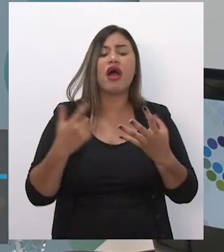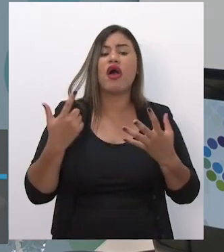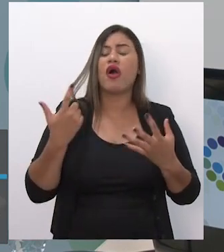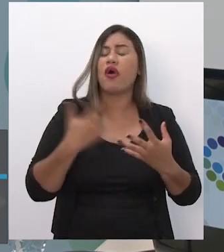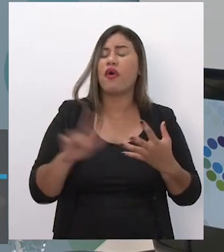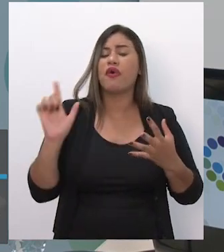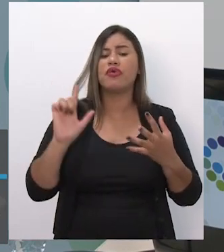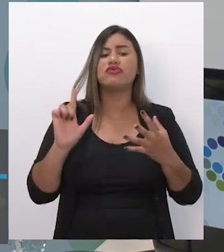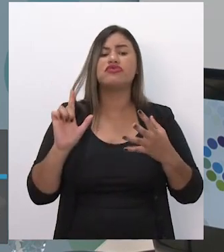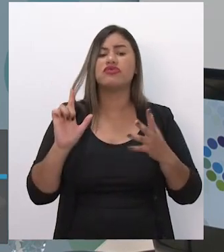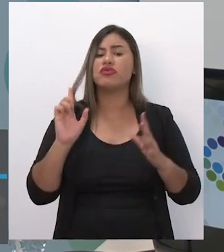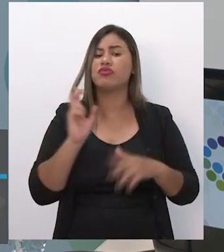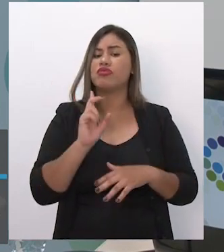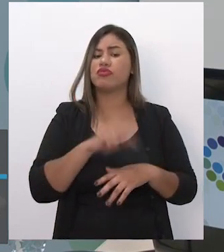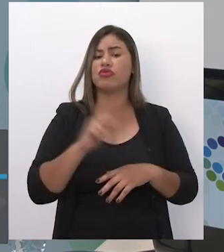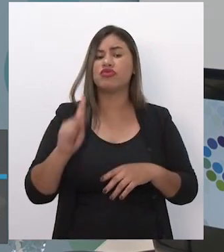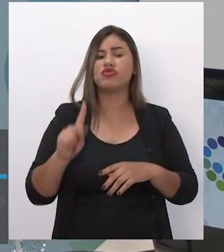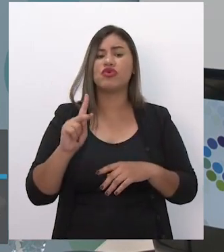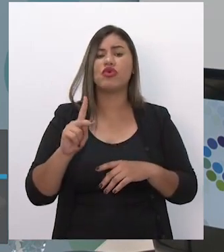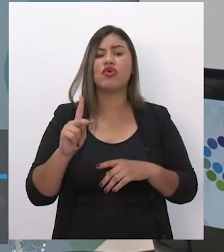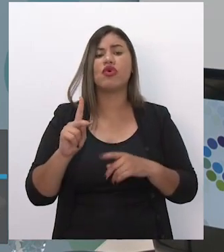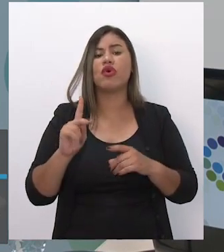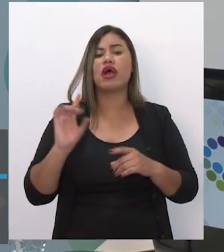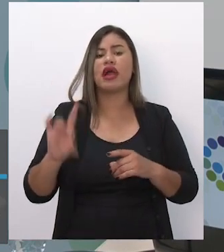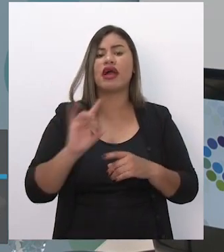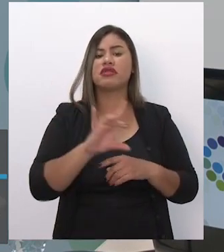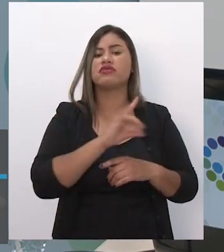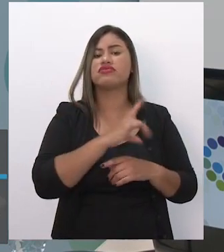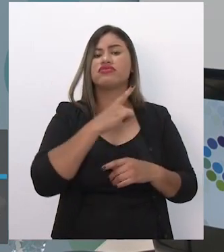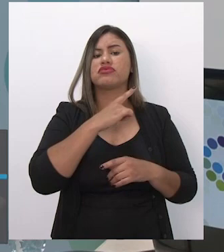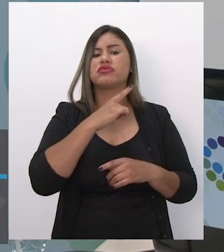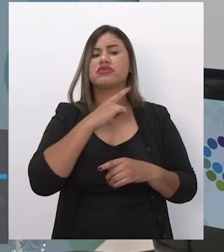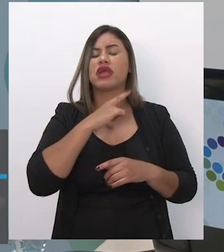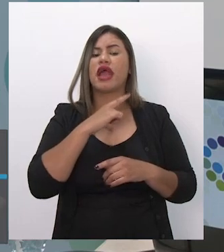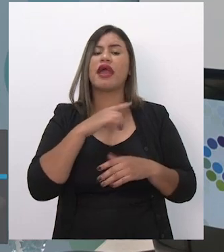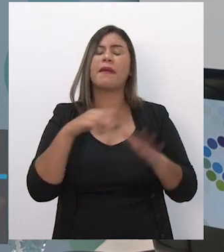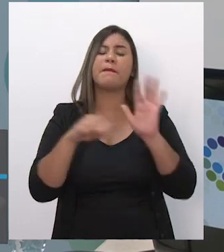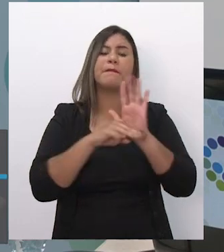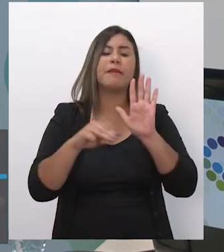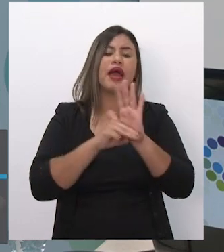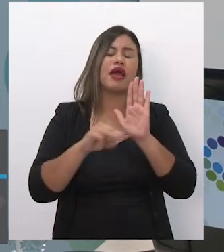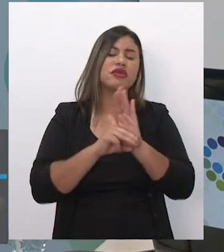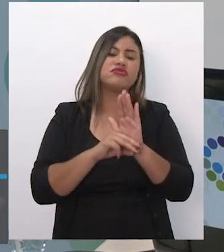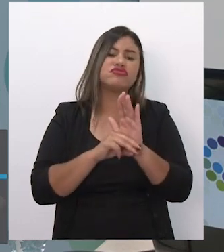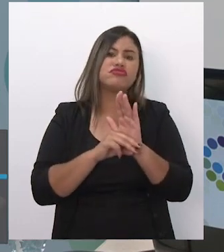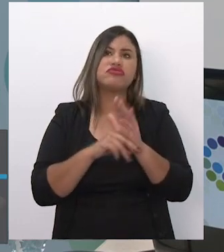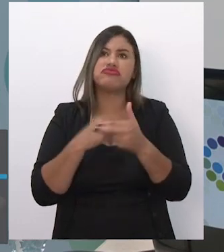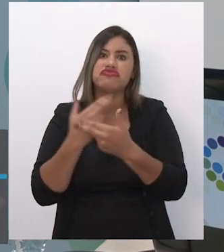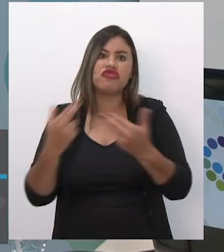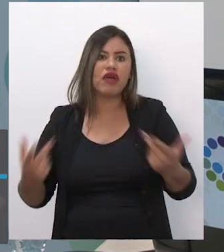né? Cada professor normalmente tem aqueles que conhecem vários métodos e tem aqueles que